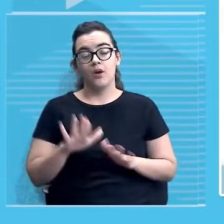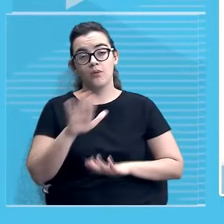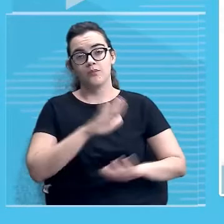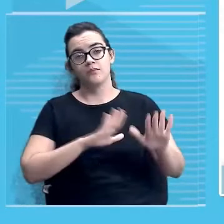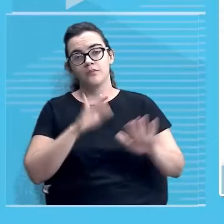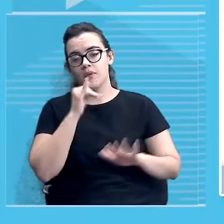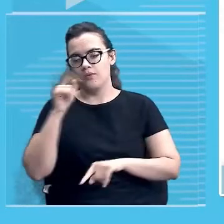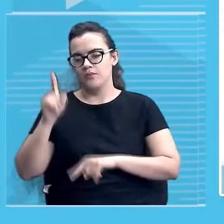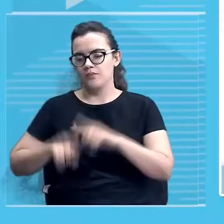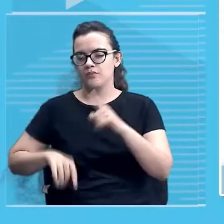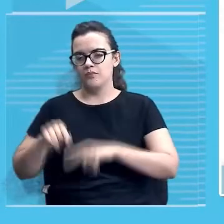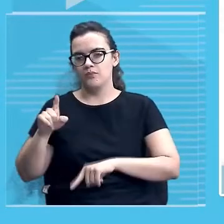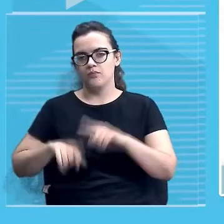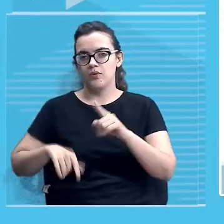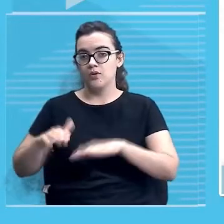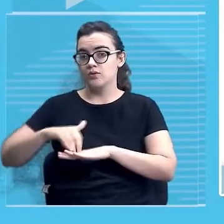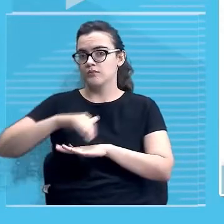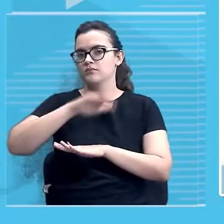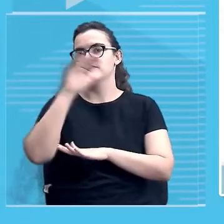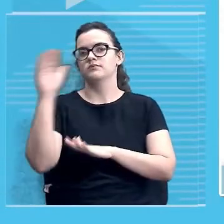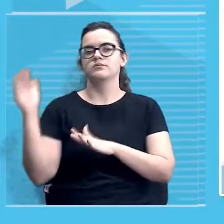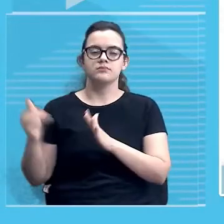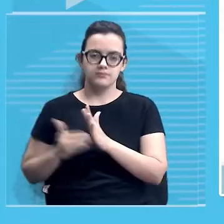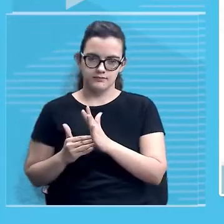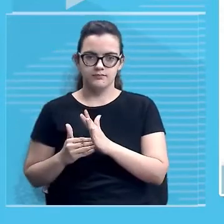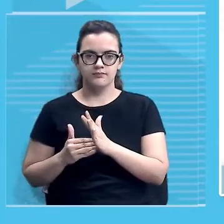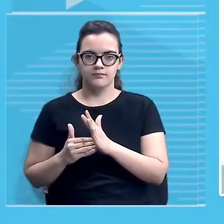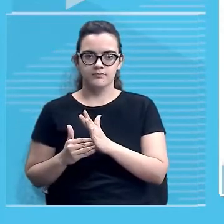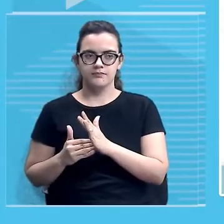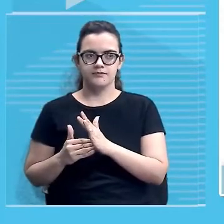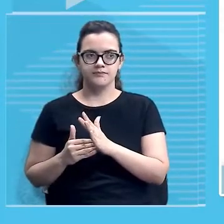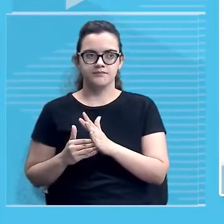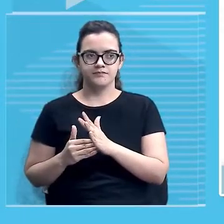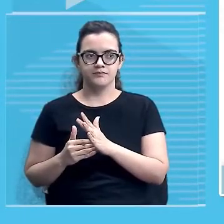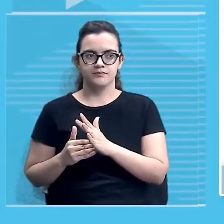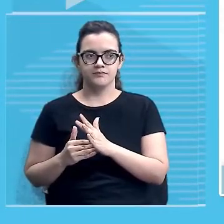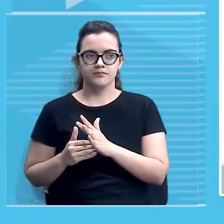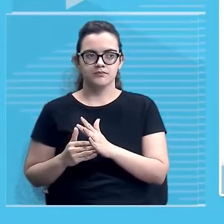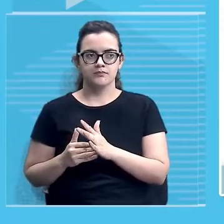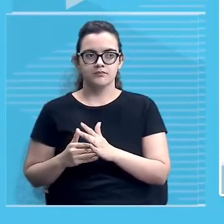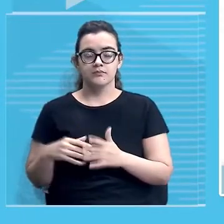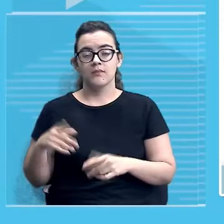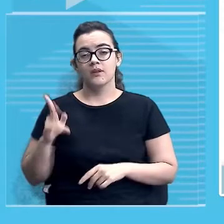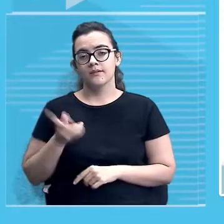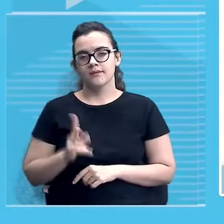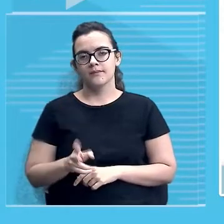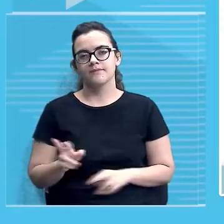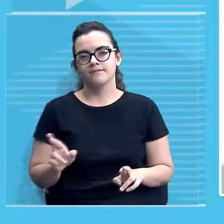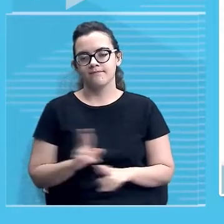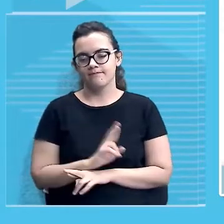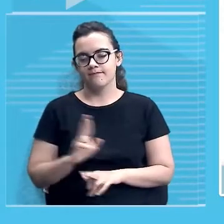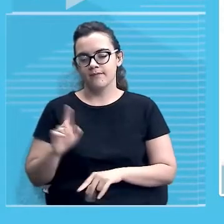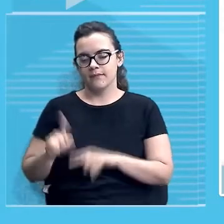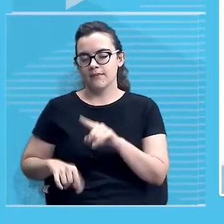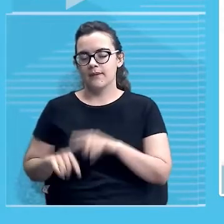Tá? Então, a capacidade térmica a gente relaciona ao material